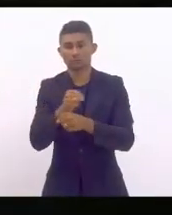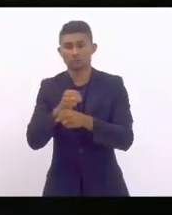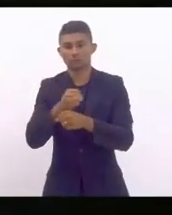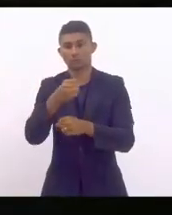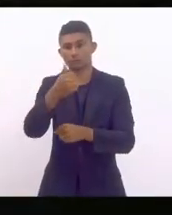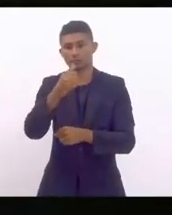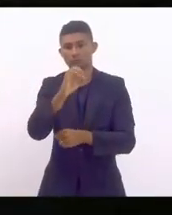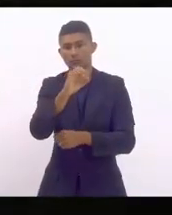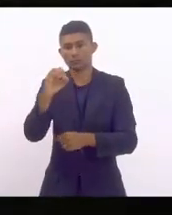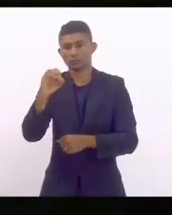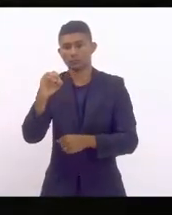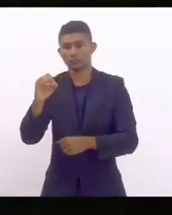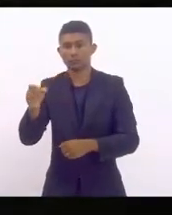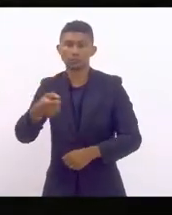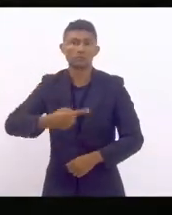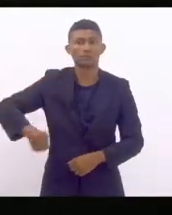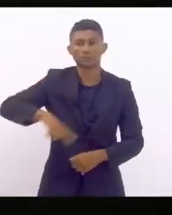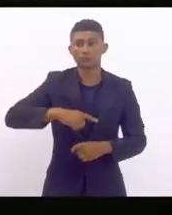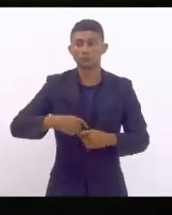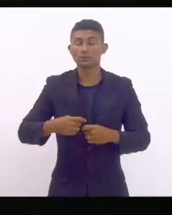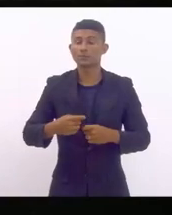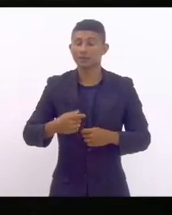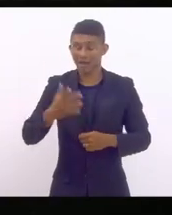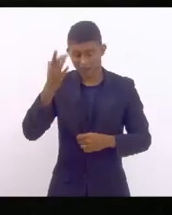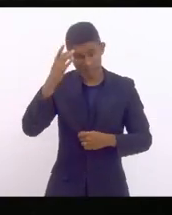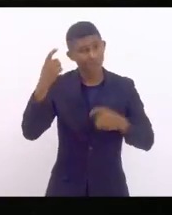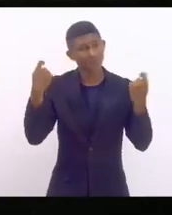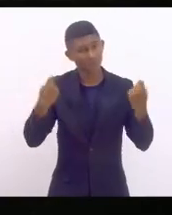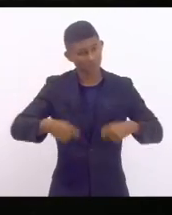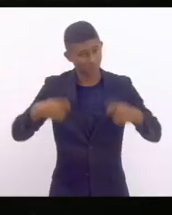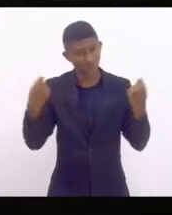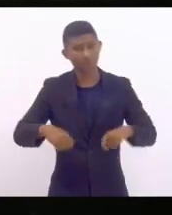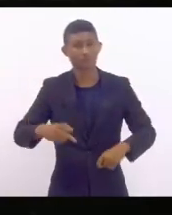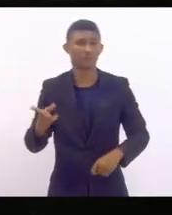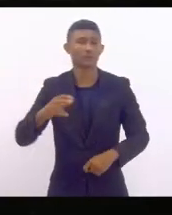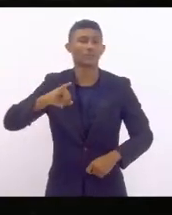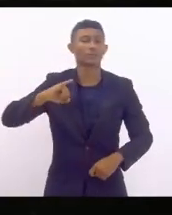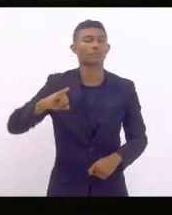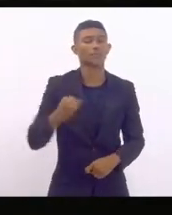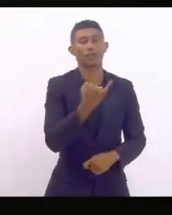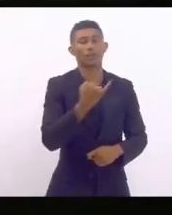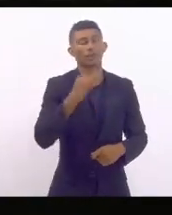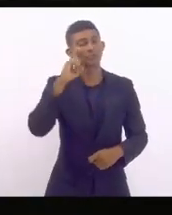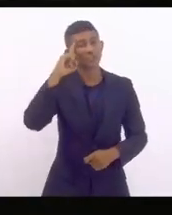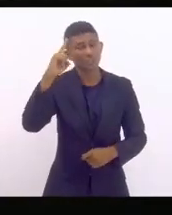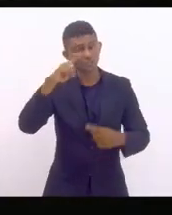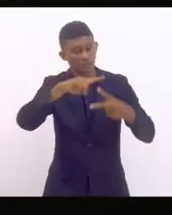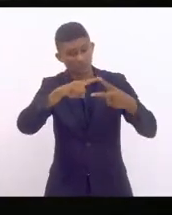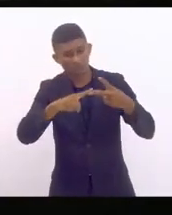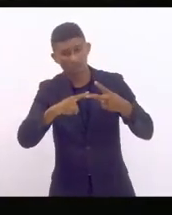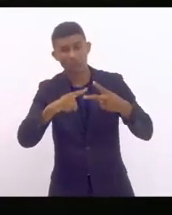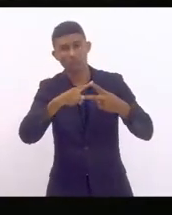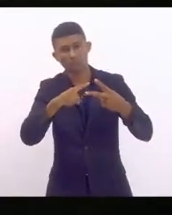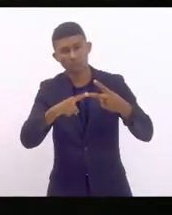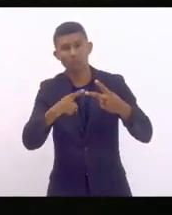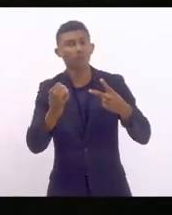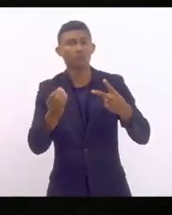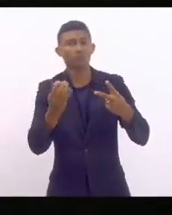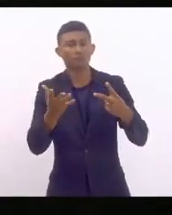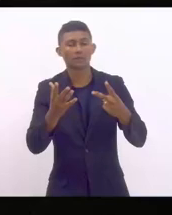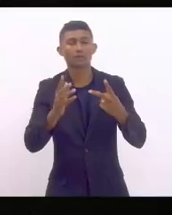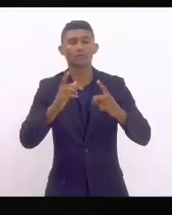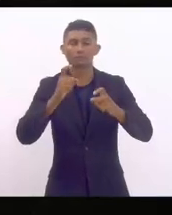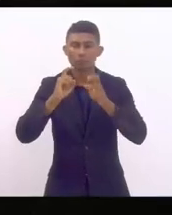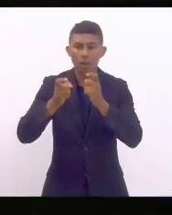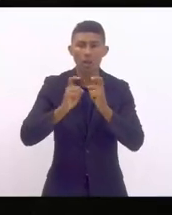anos nós Devíamos estar aproveitando exatamente essas duas latas para estar discutindo